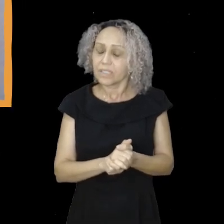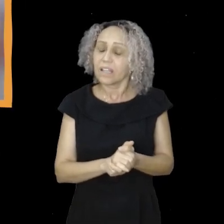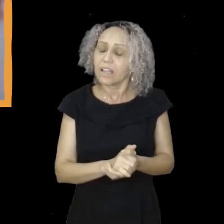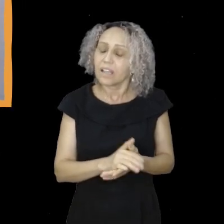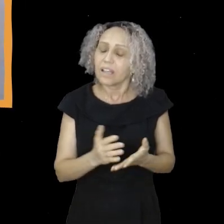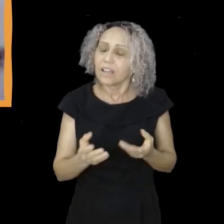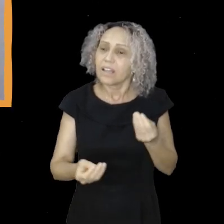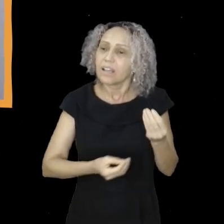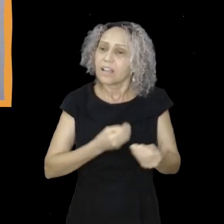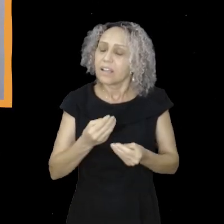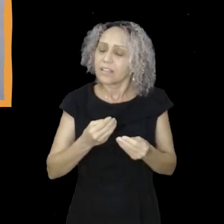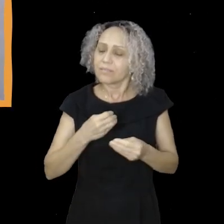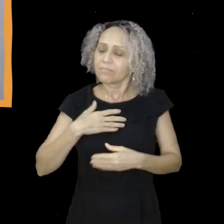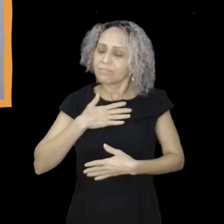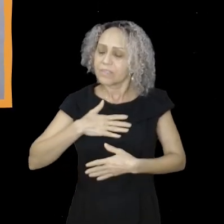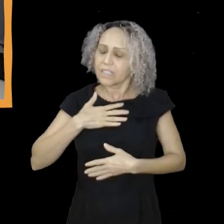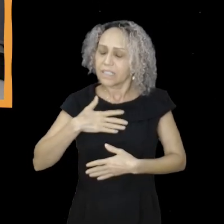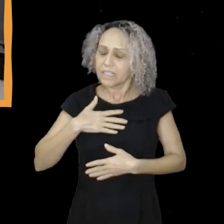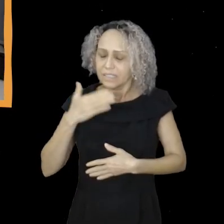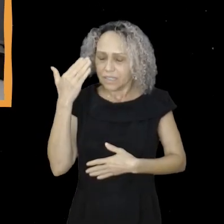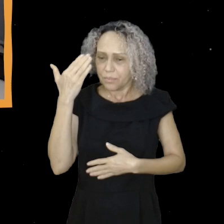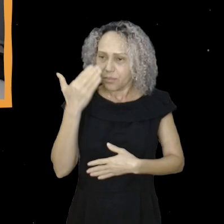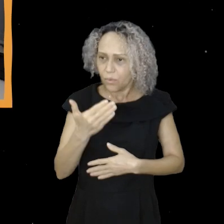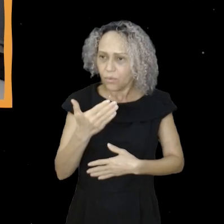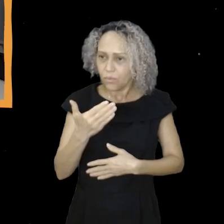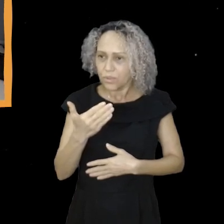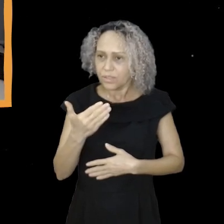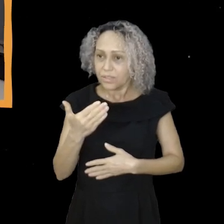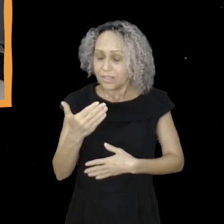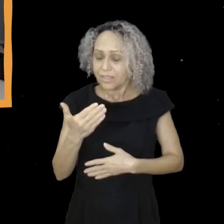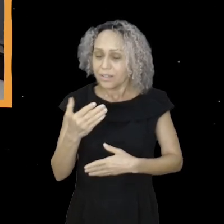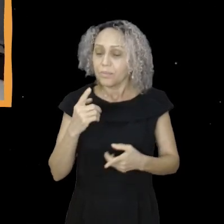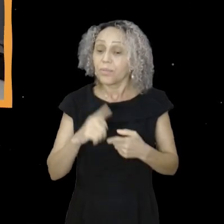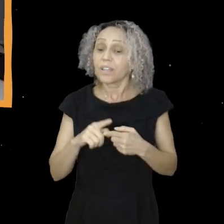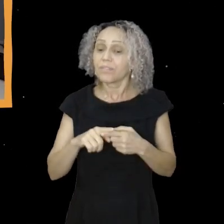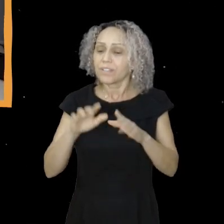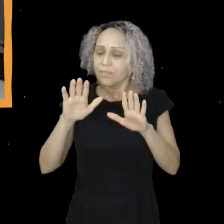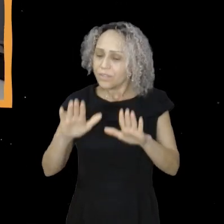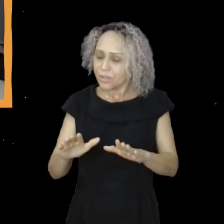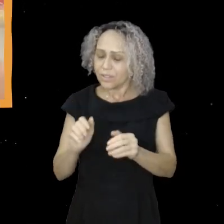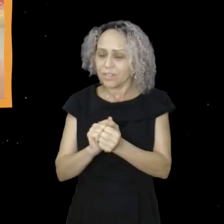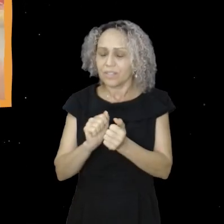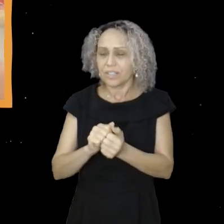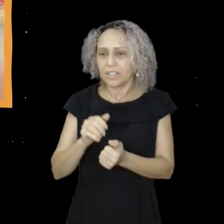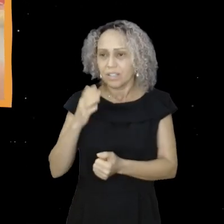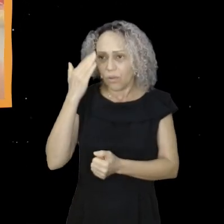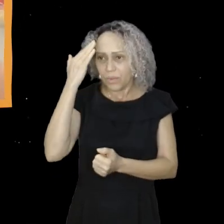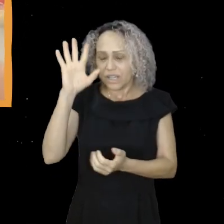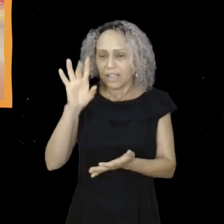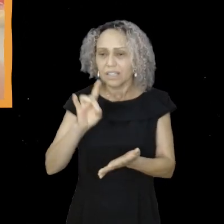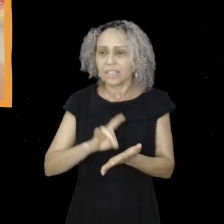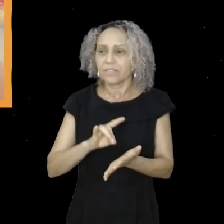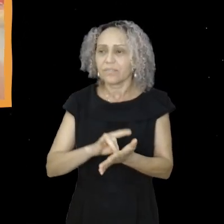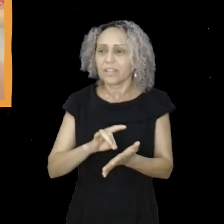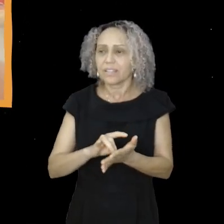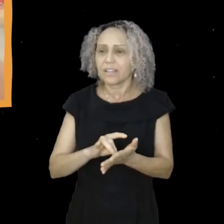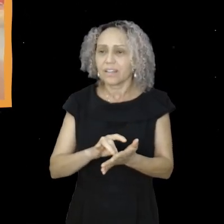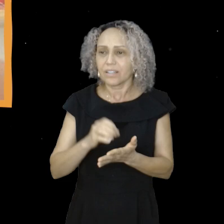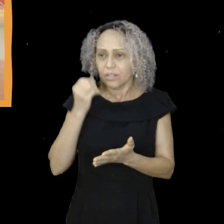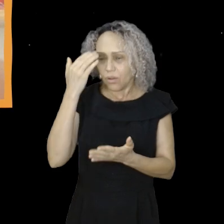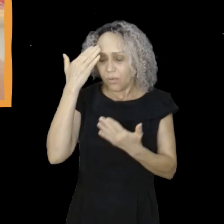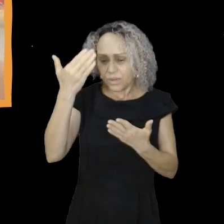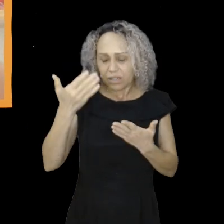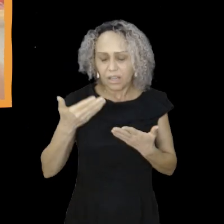agradecer muito por topar participar do nosso ping-pong. Sim, por ter ficado todo esse tempo com a gente. Muito obrigada, de verdade. Muito obrigada, gente, pelo convite,